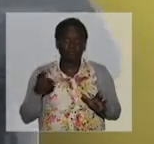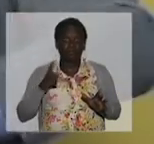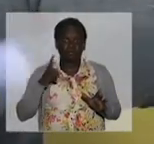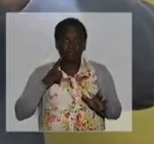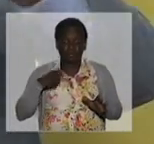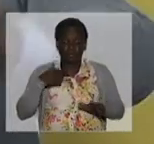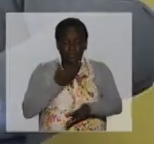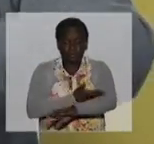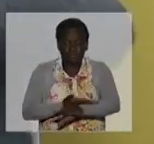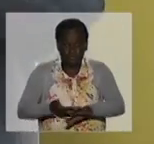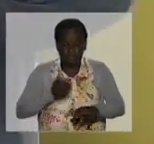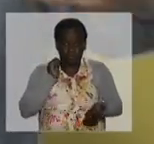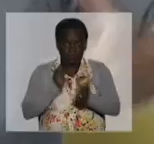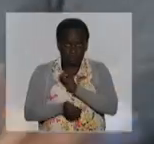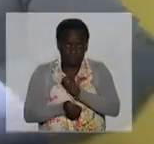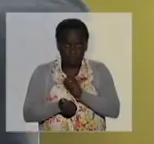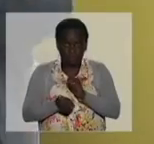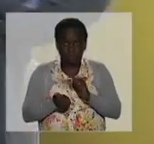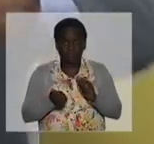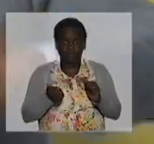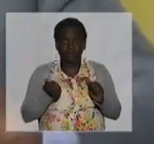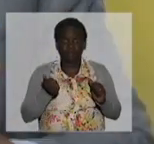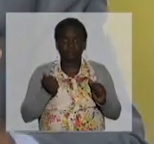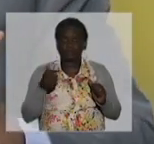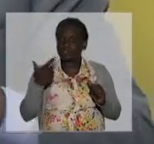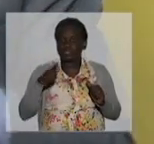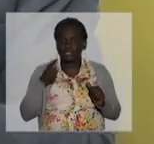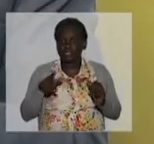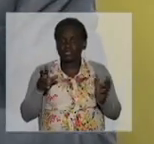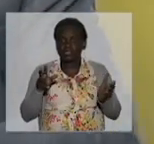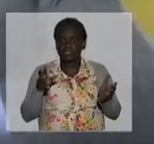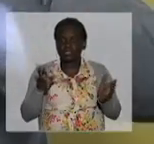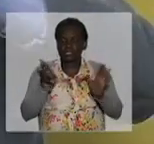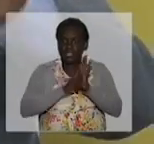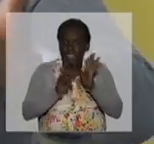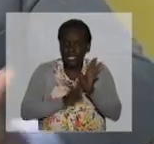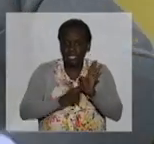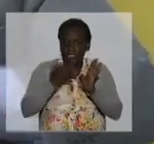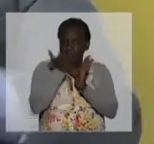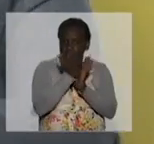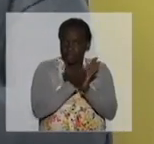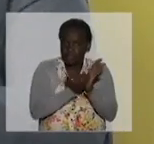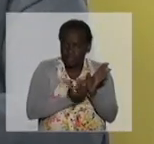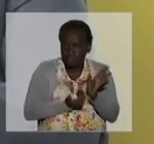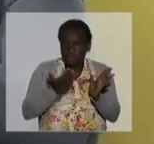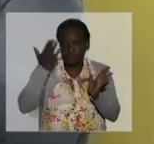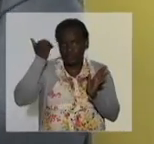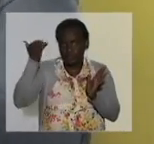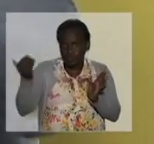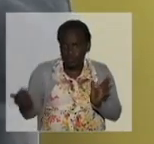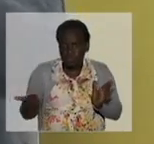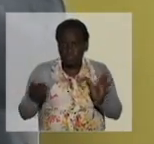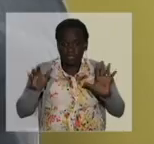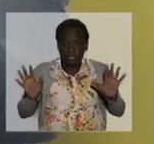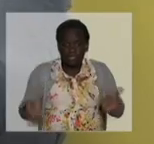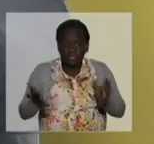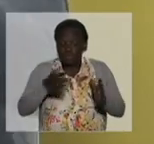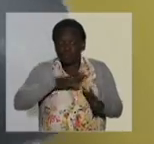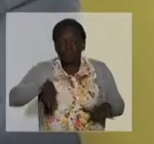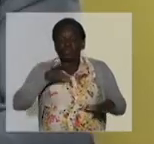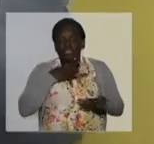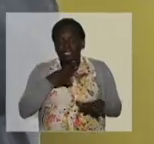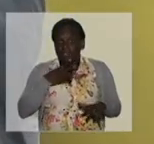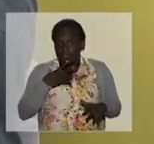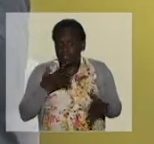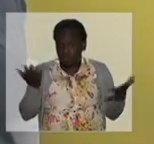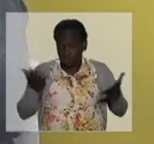naquela época a prática esportiva ainda não tinha uma regulamentação. Não tinha essa notoriedade, esse